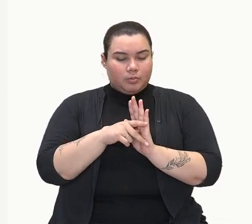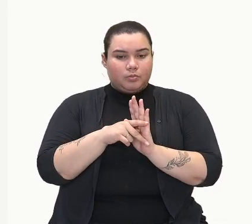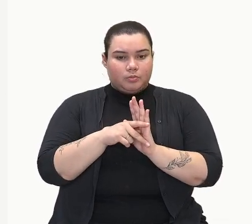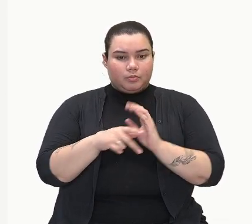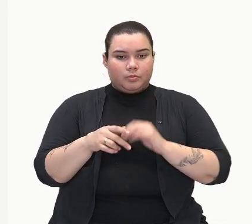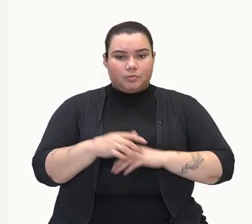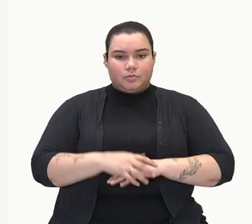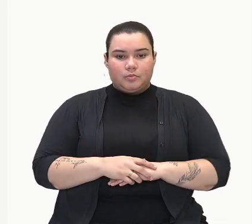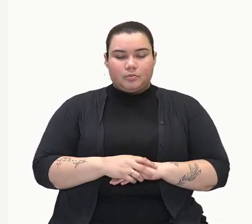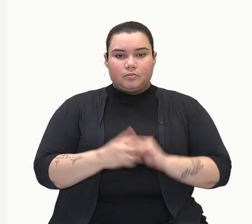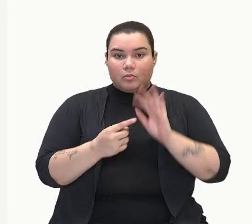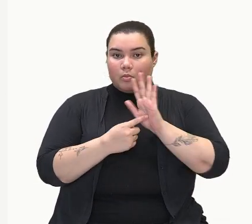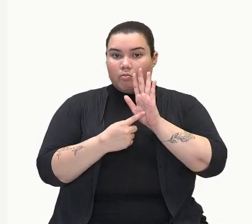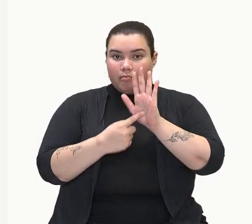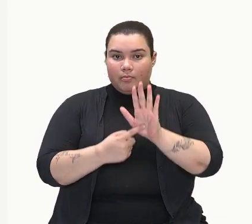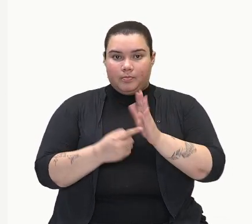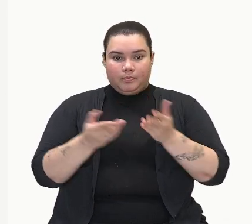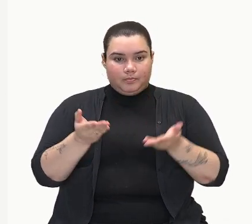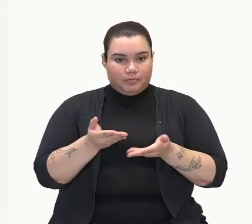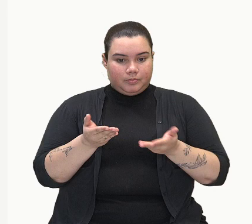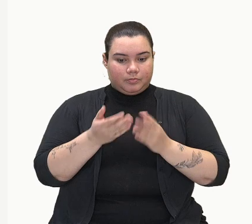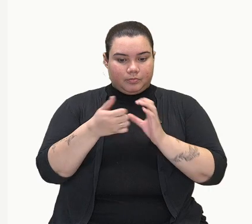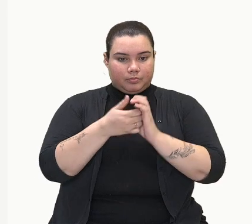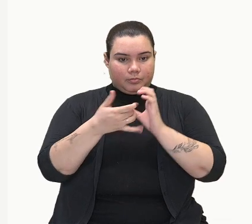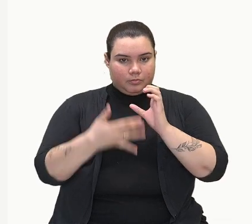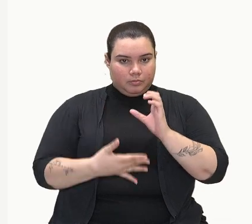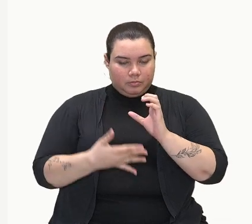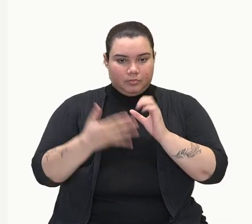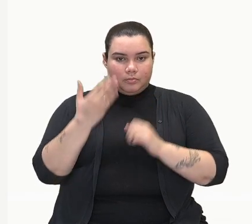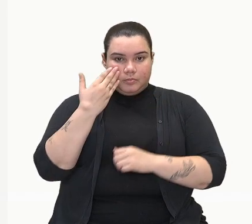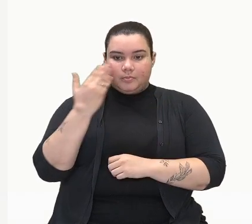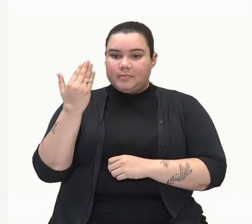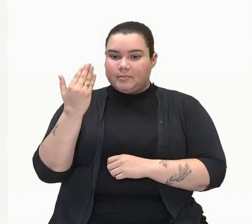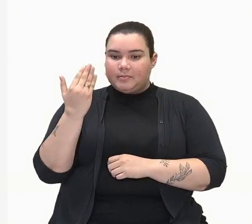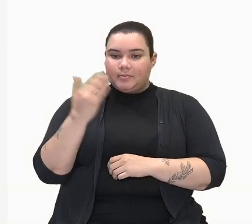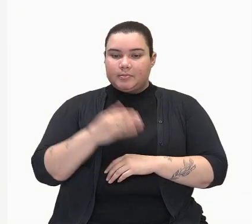Platão. Vamos ver então essas características. Acompanhe comigo.